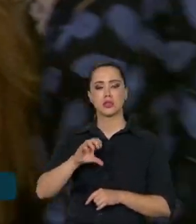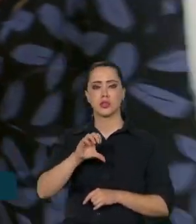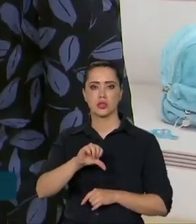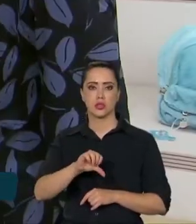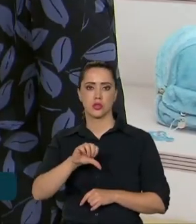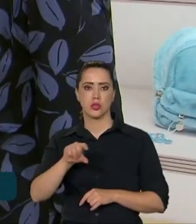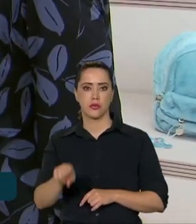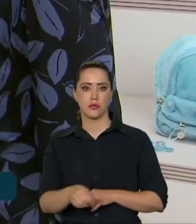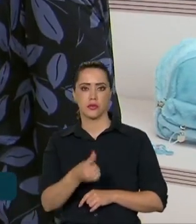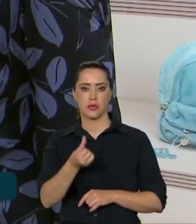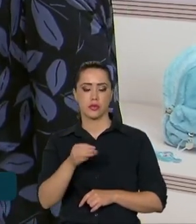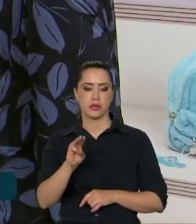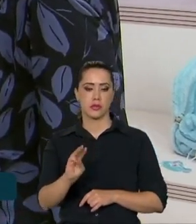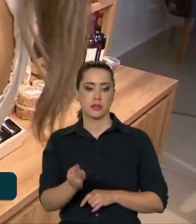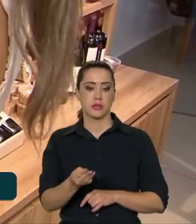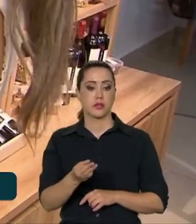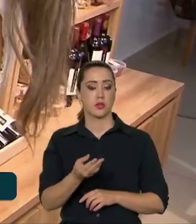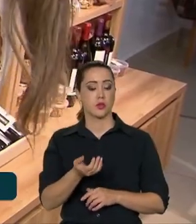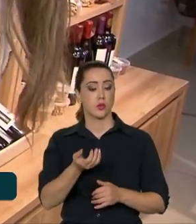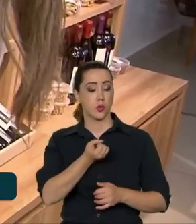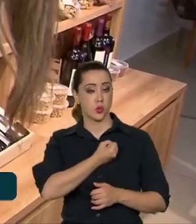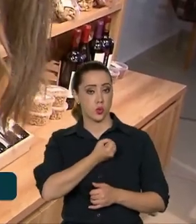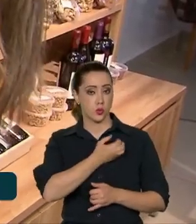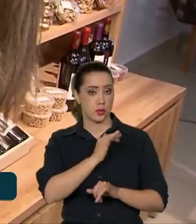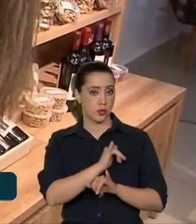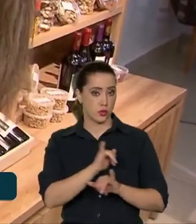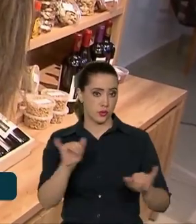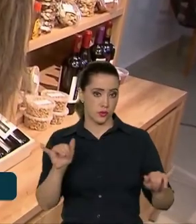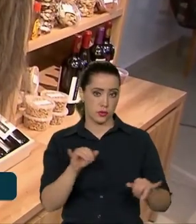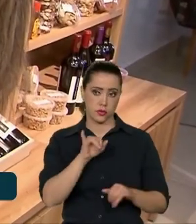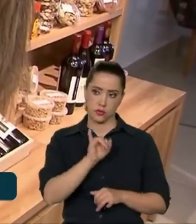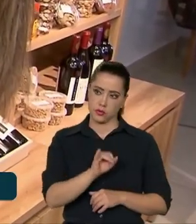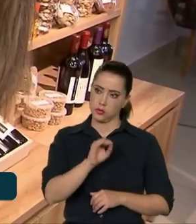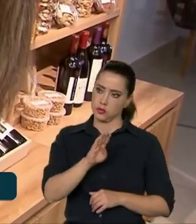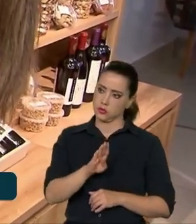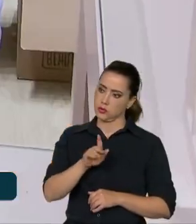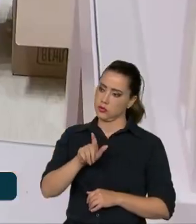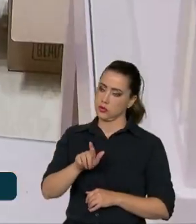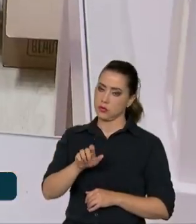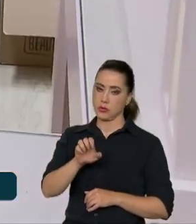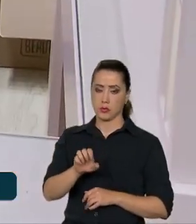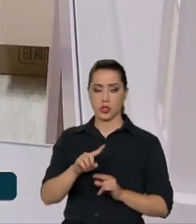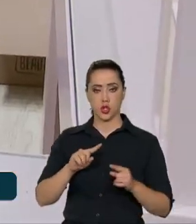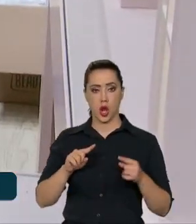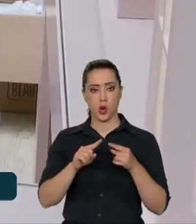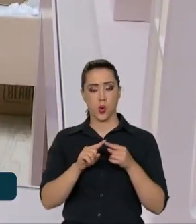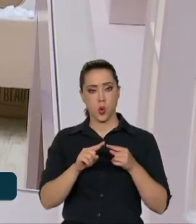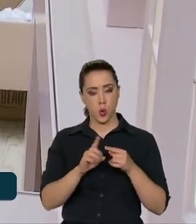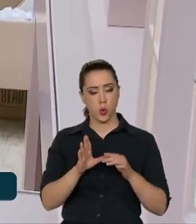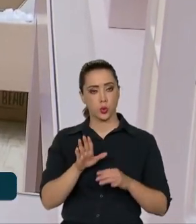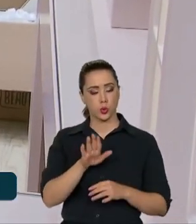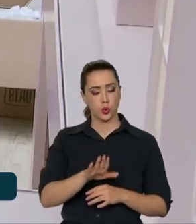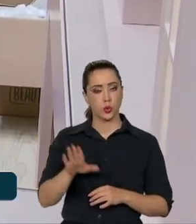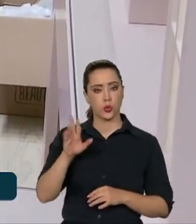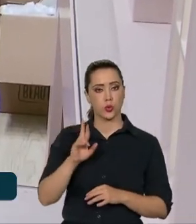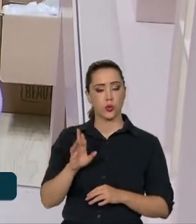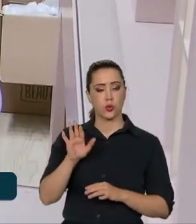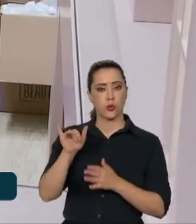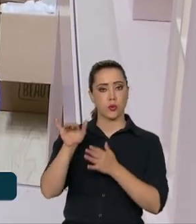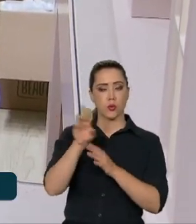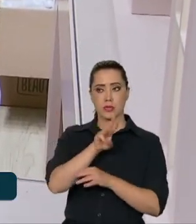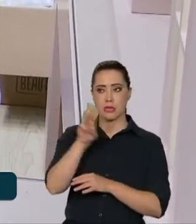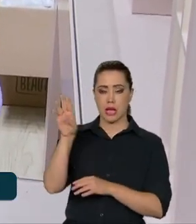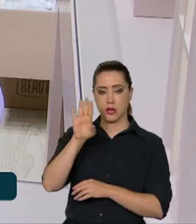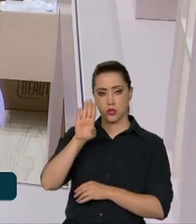9,6 milhões. Os dados divulgados pelo IBGE, com base no Cadastro Central de Empresas